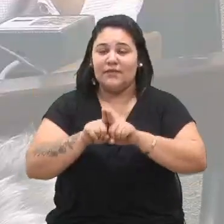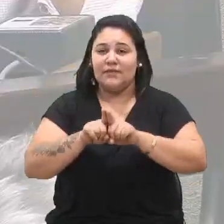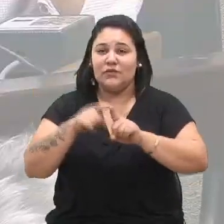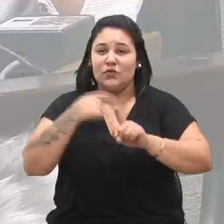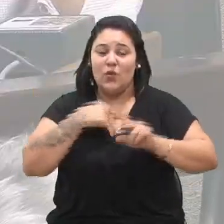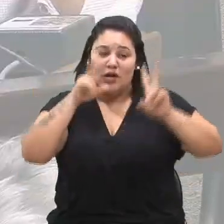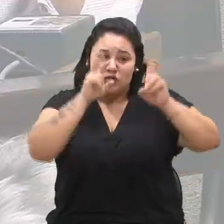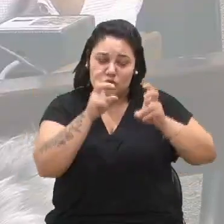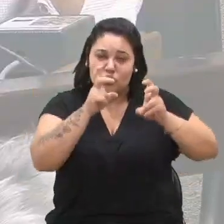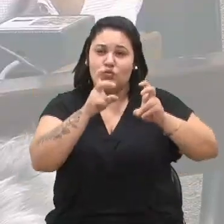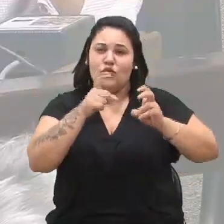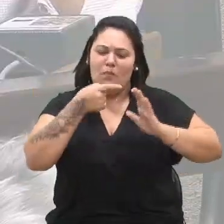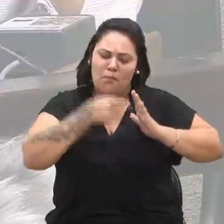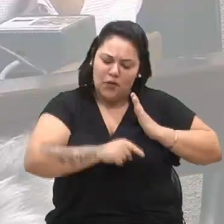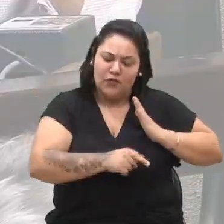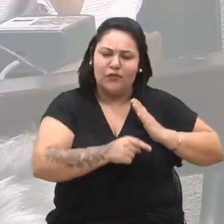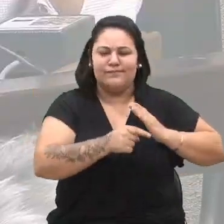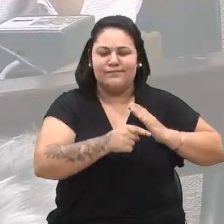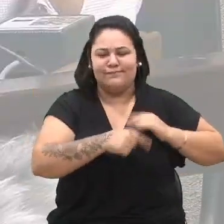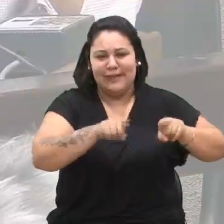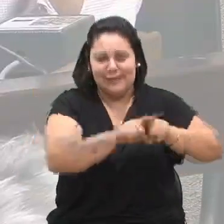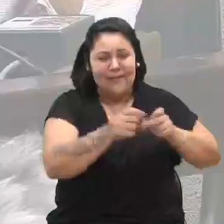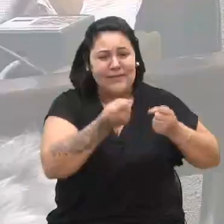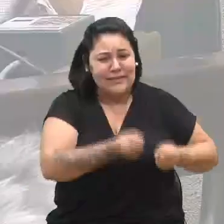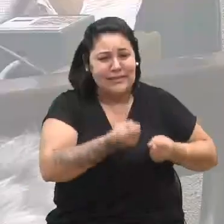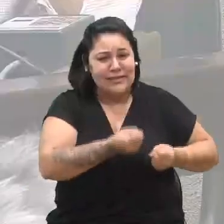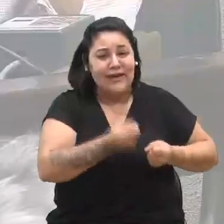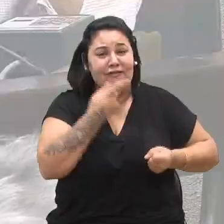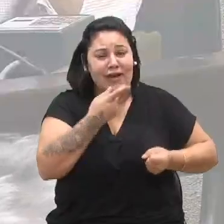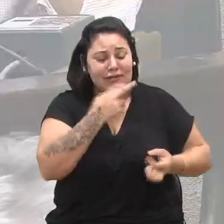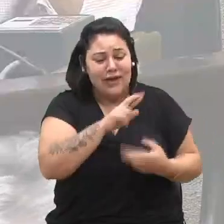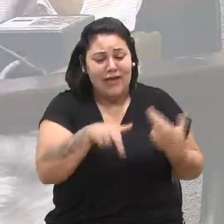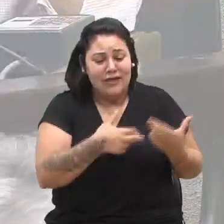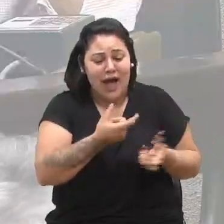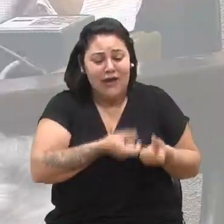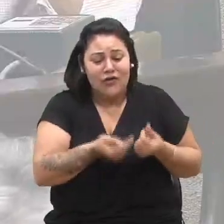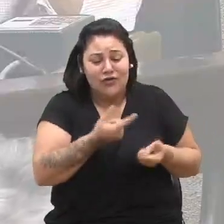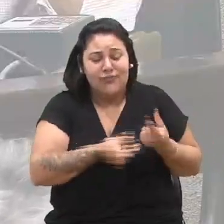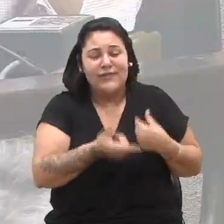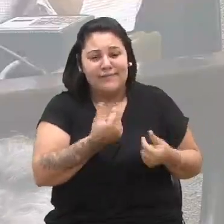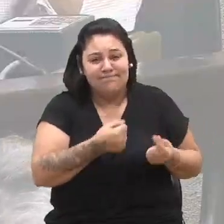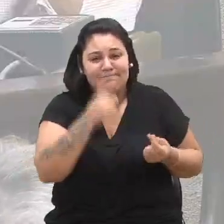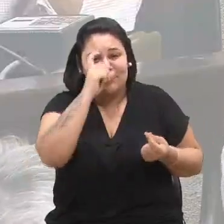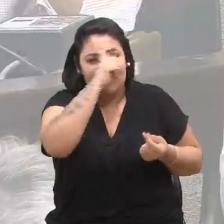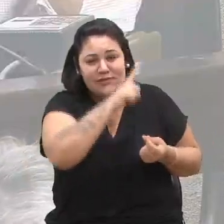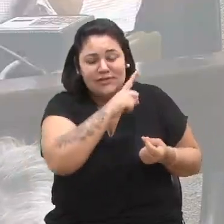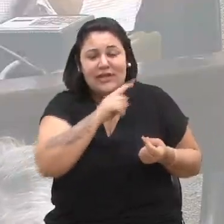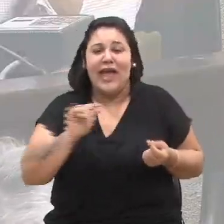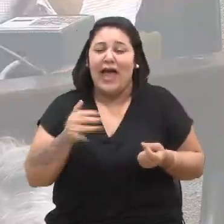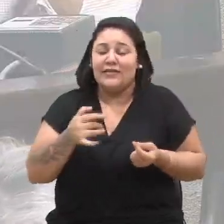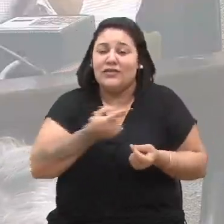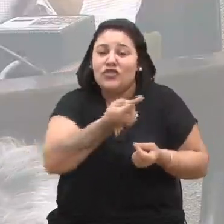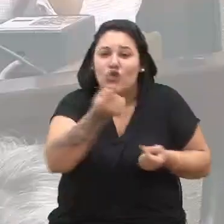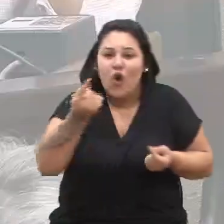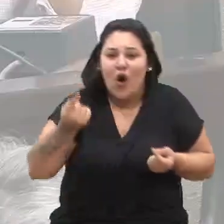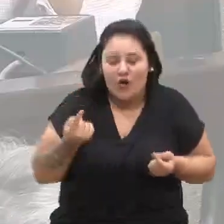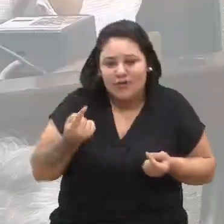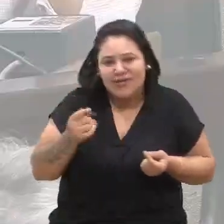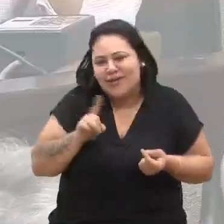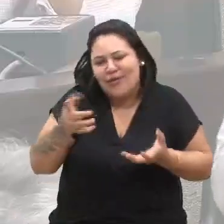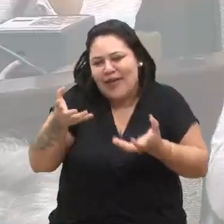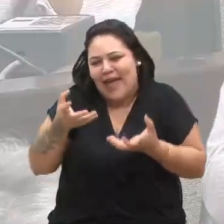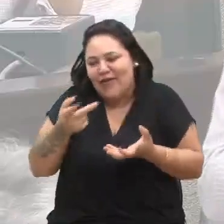complexa, economicamente falando, e às vezes nós, por sua vez, não sendo